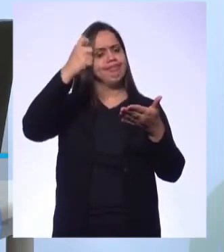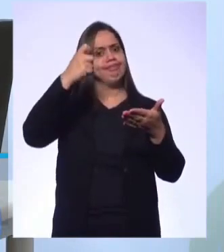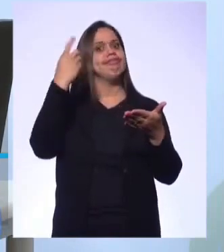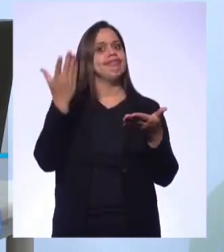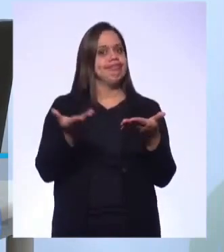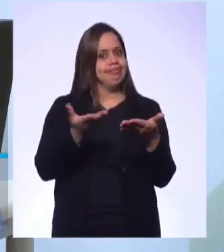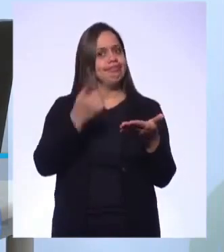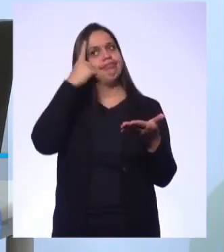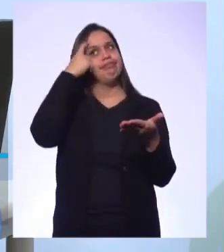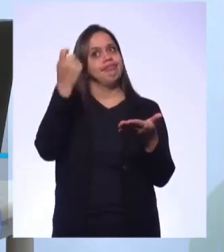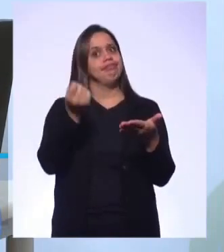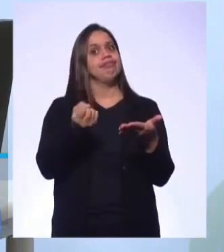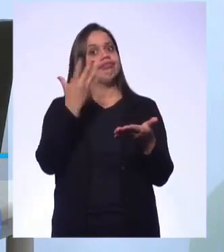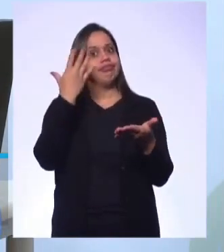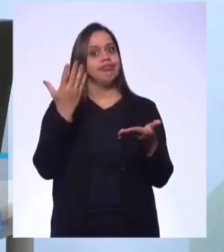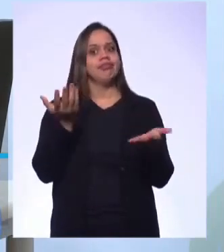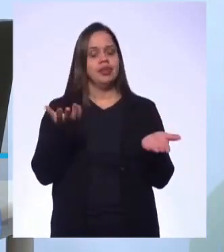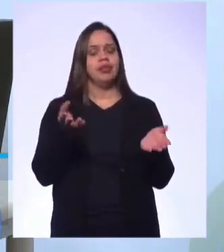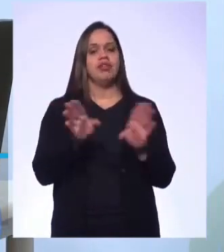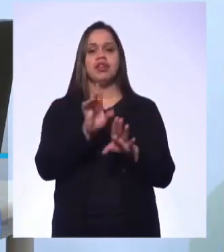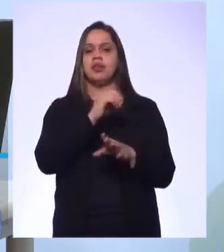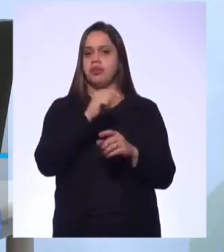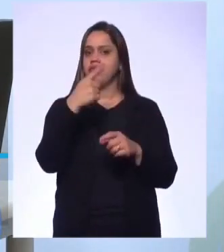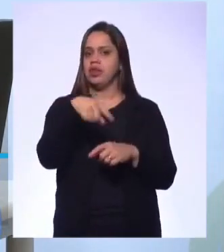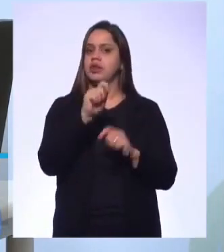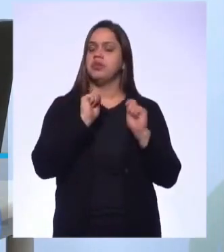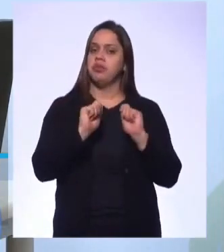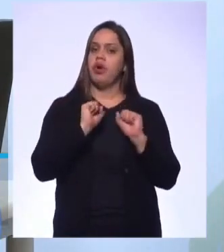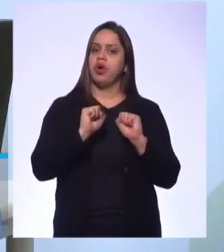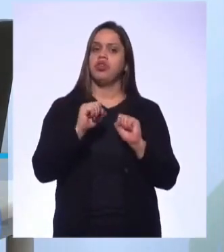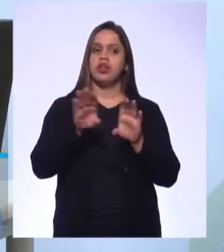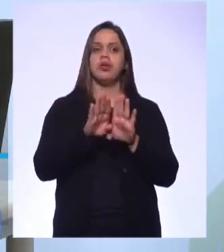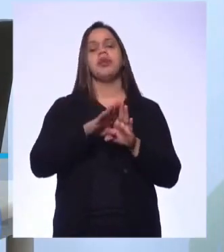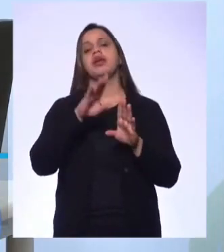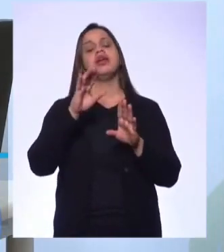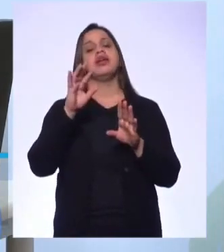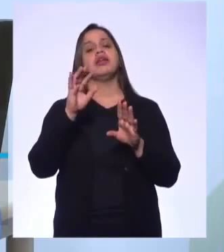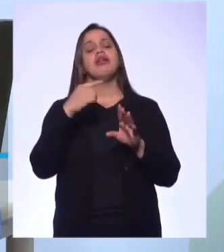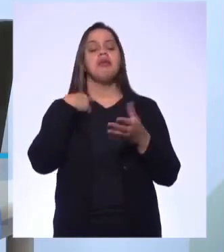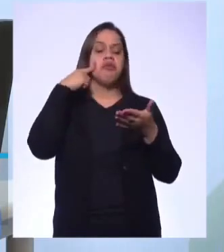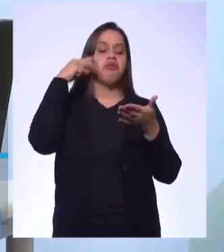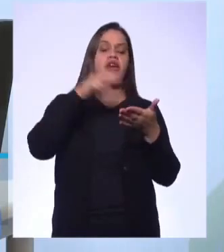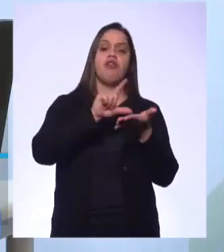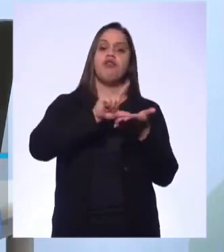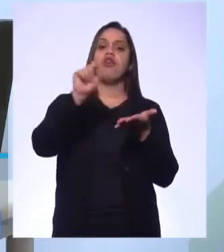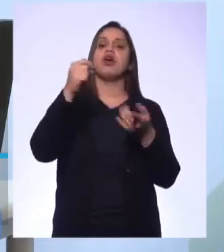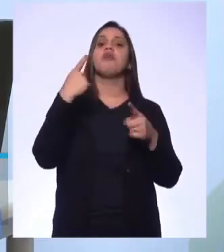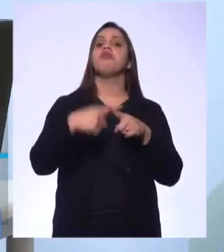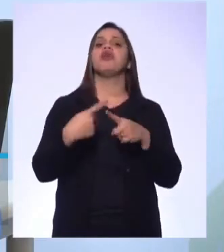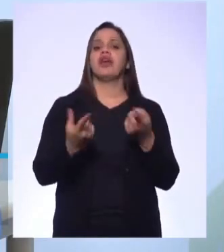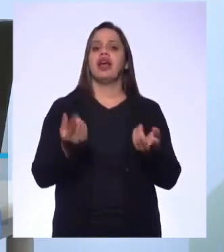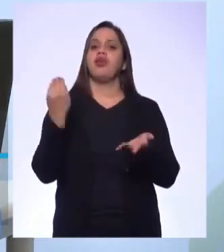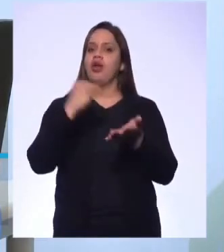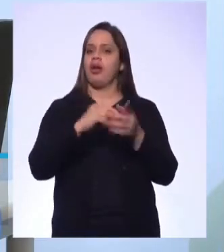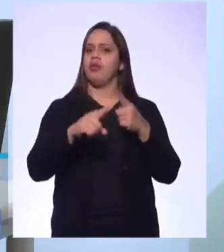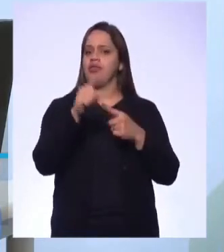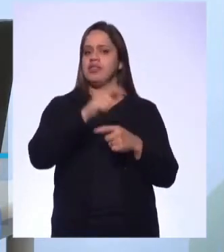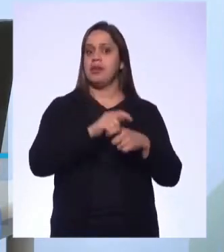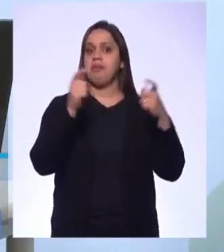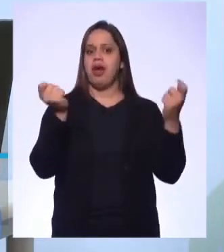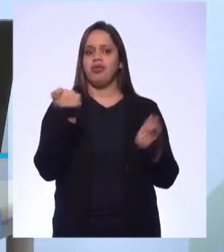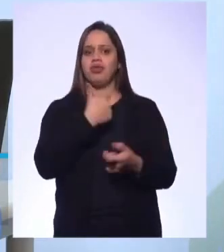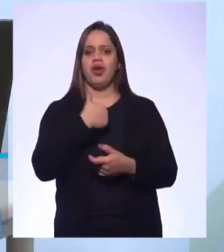aí? Vocês podem até levantar hipóteses e colocar para mim, porque eu acho que vocês têm uma imaginação muito maior que a minha e são muito mais criativos,